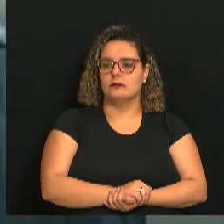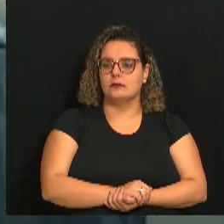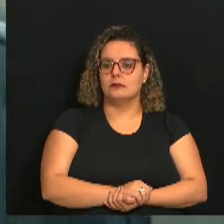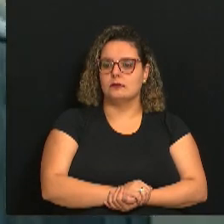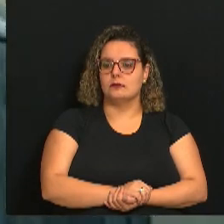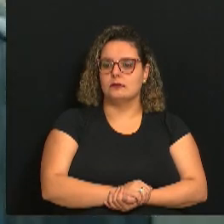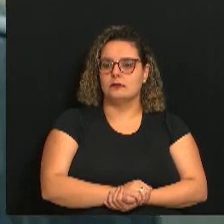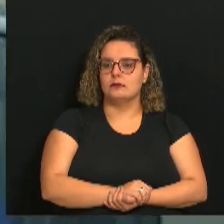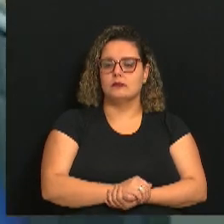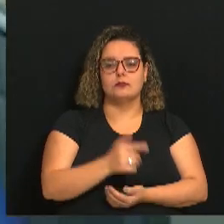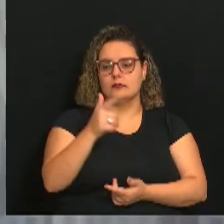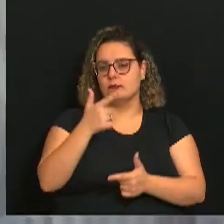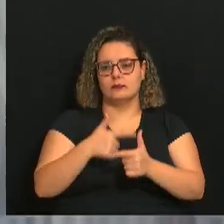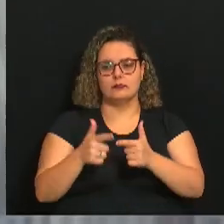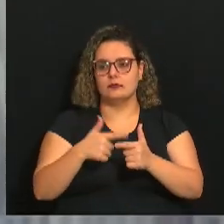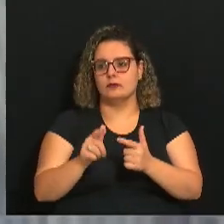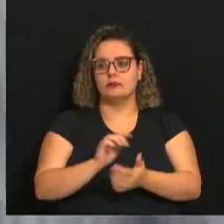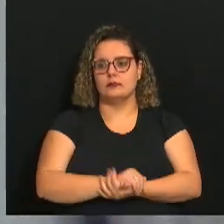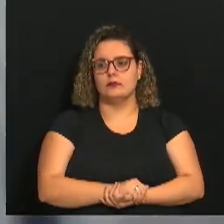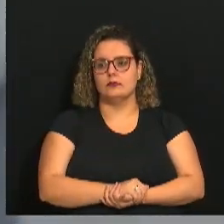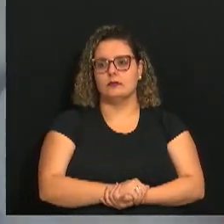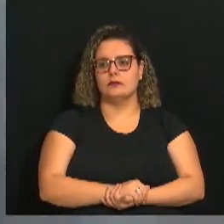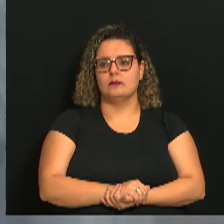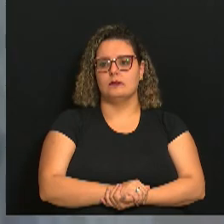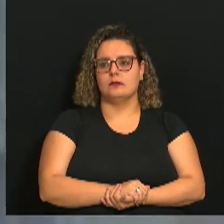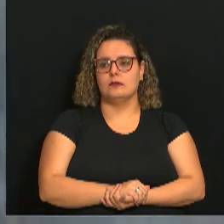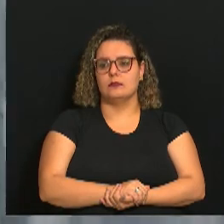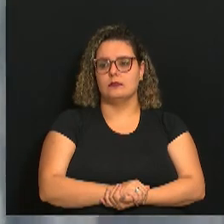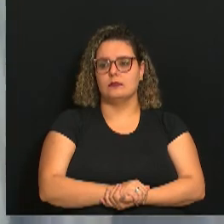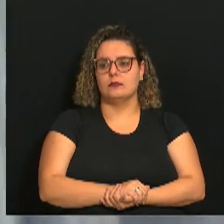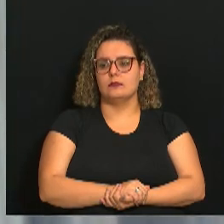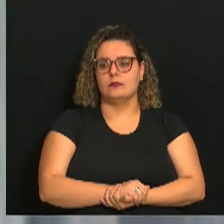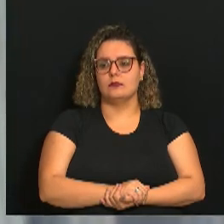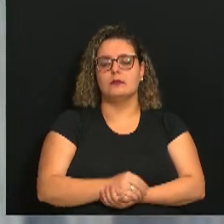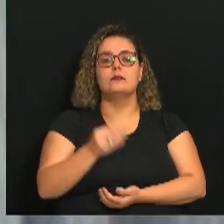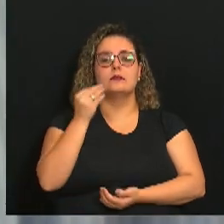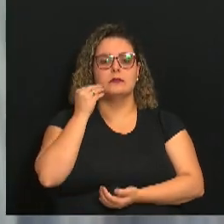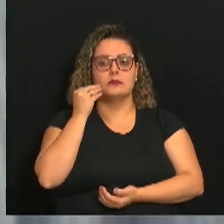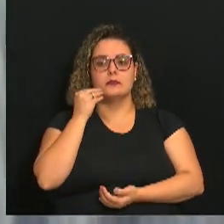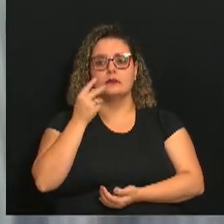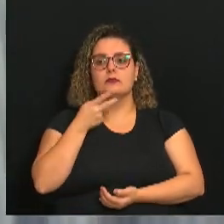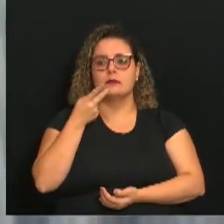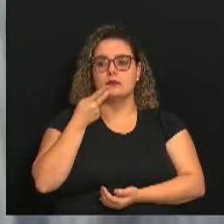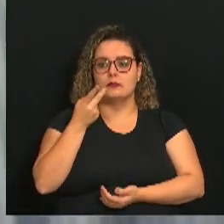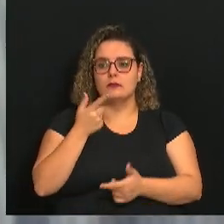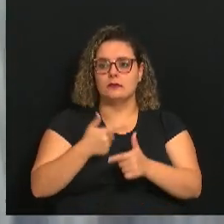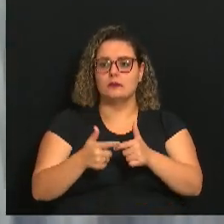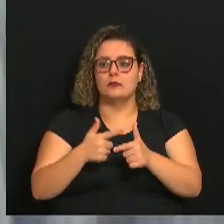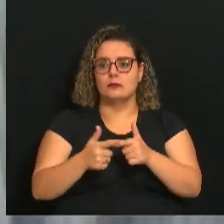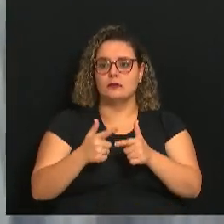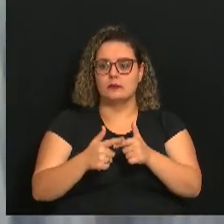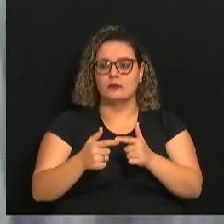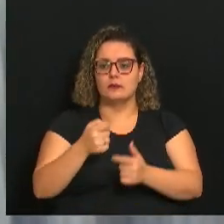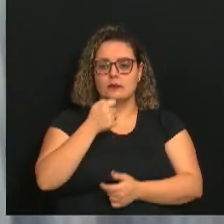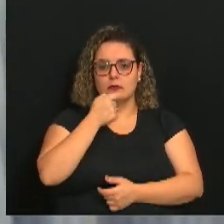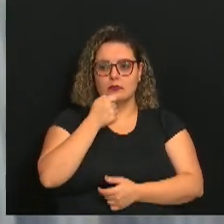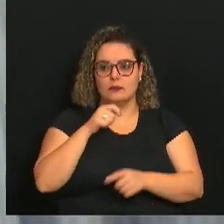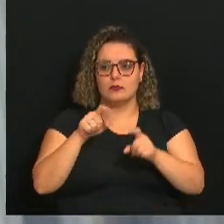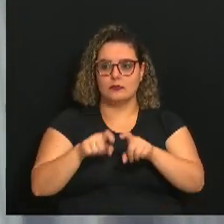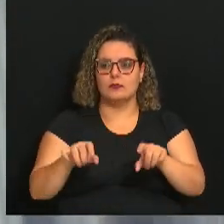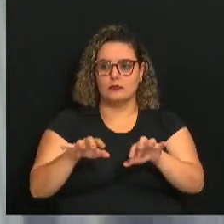Não, tá bom. Não, gente, é que o Wagner estava tentando falar aqui com a gente, mas está com um problema no